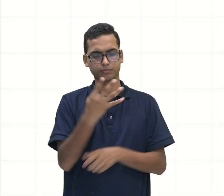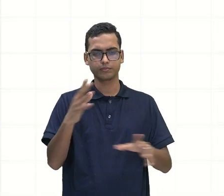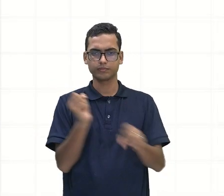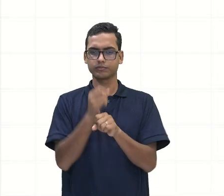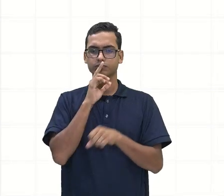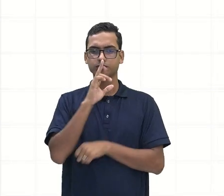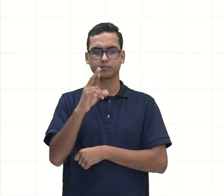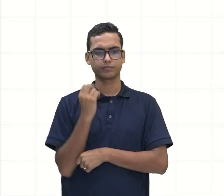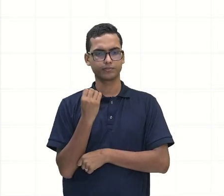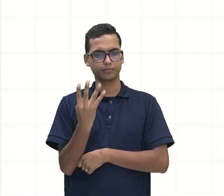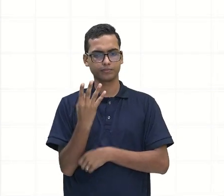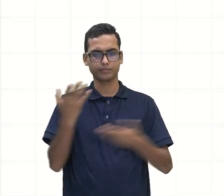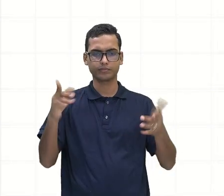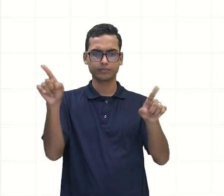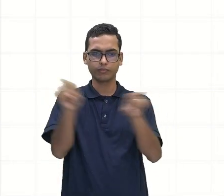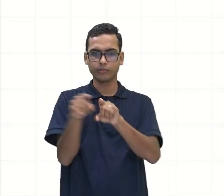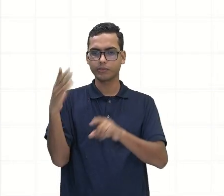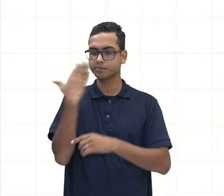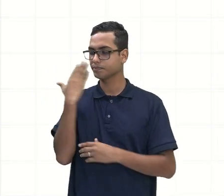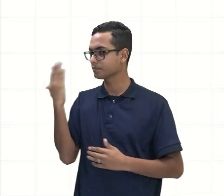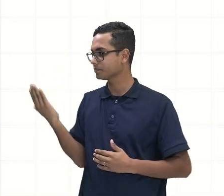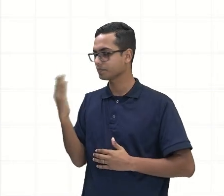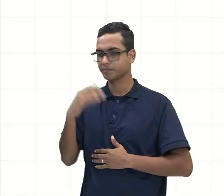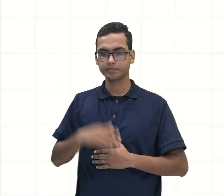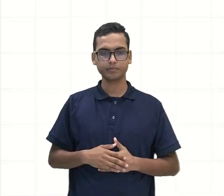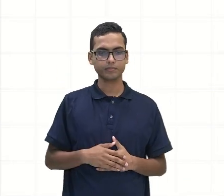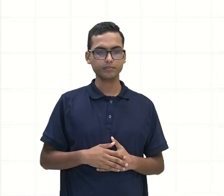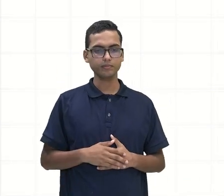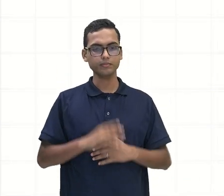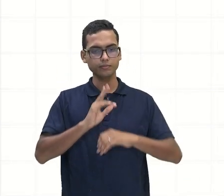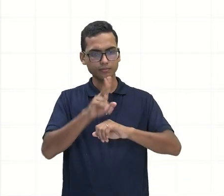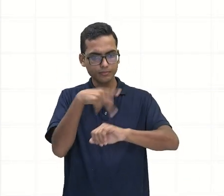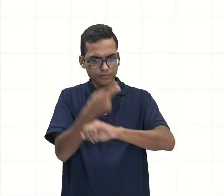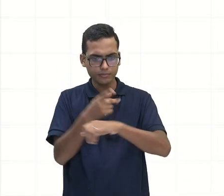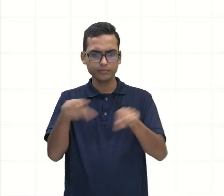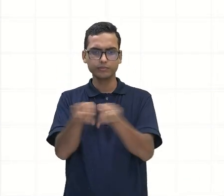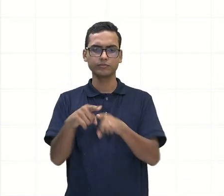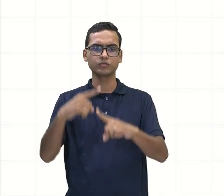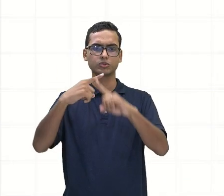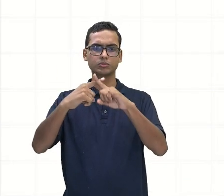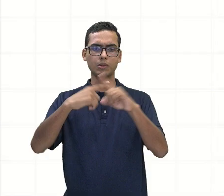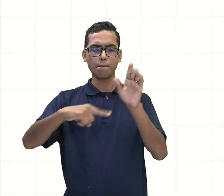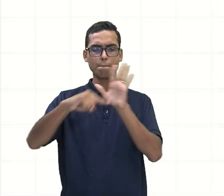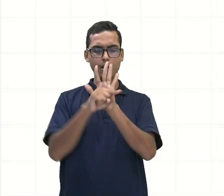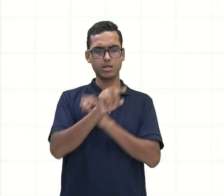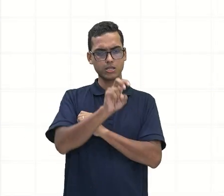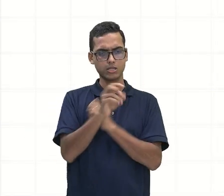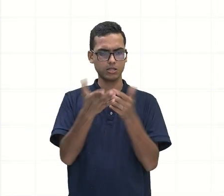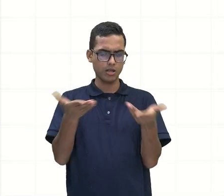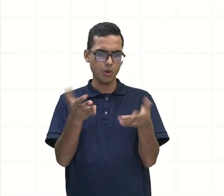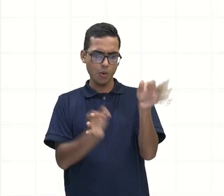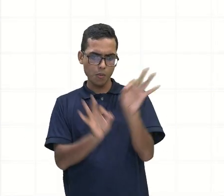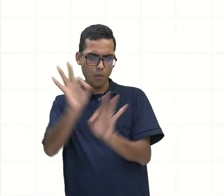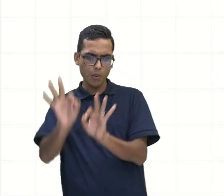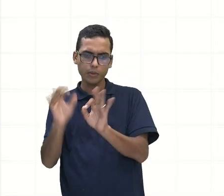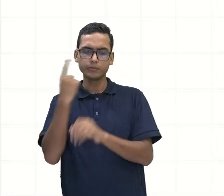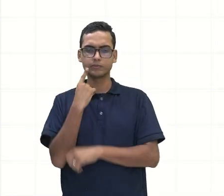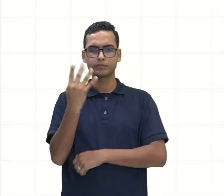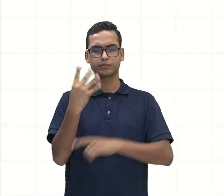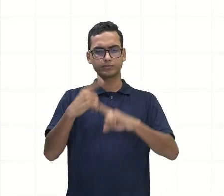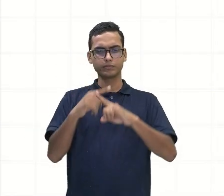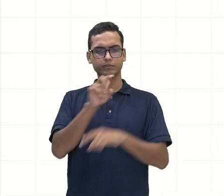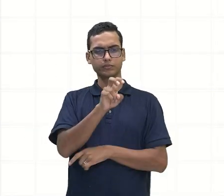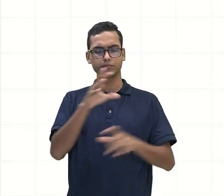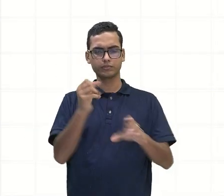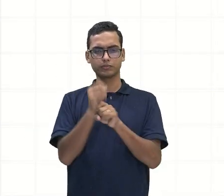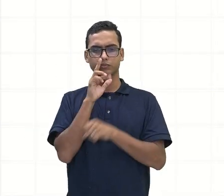número por menos 5. Sinais diferentes. Multiplico os valores, 4 vezes 5, 20. Sinais